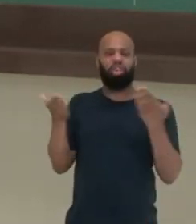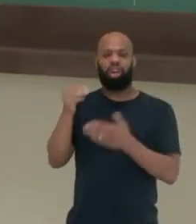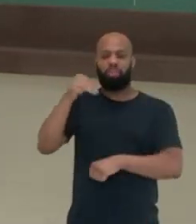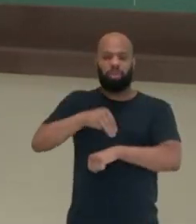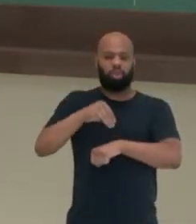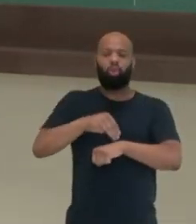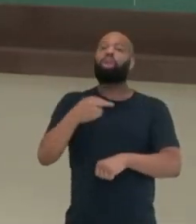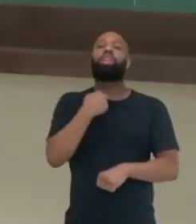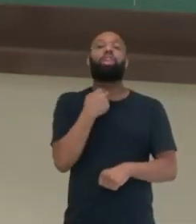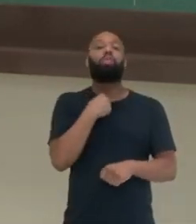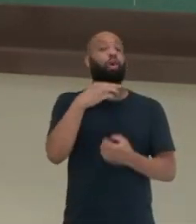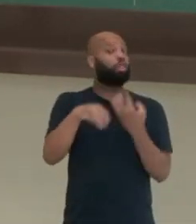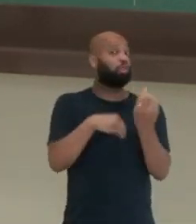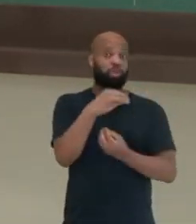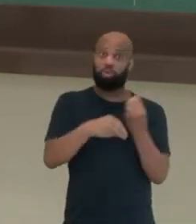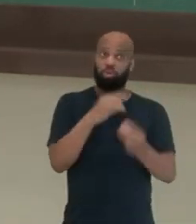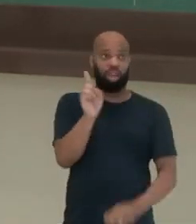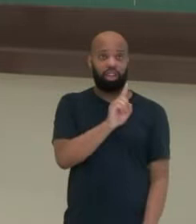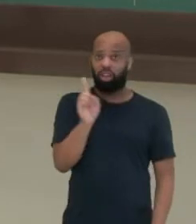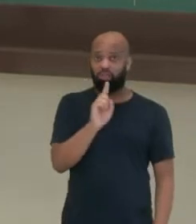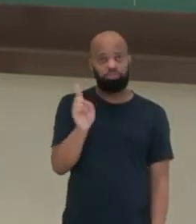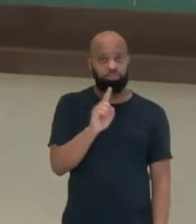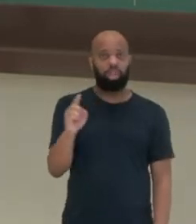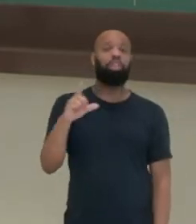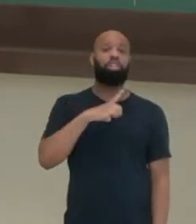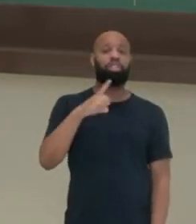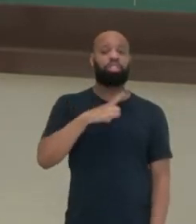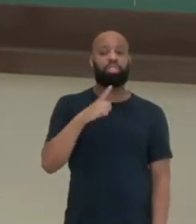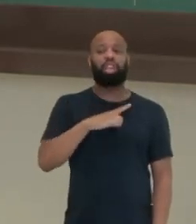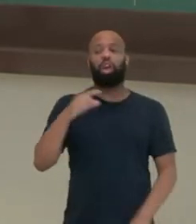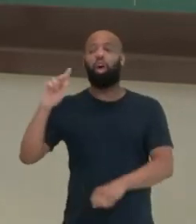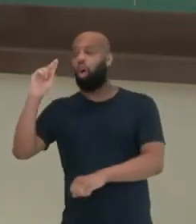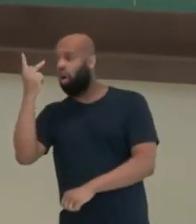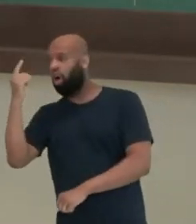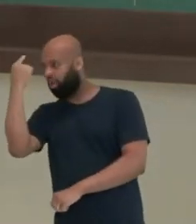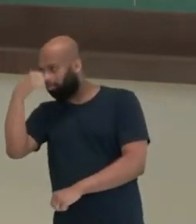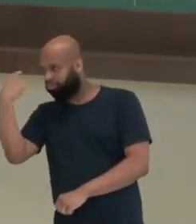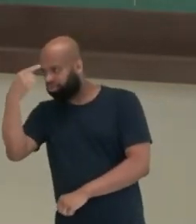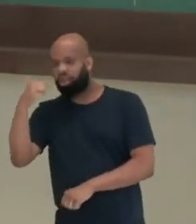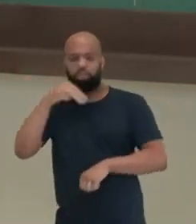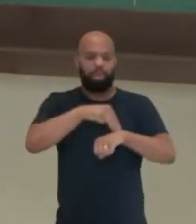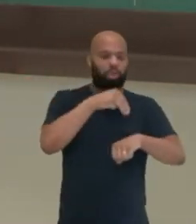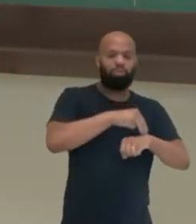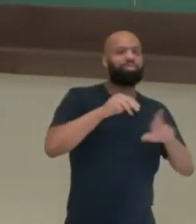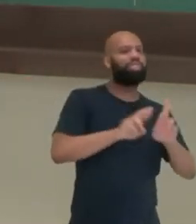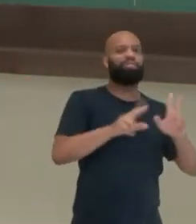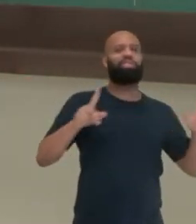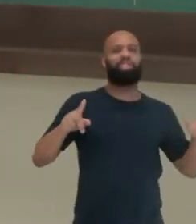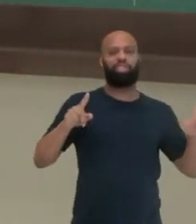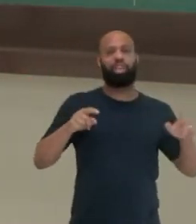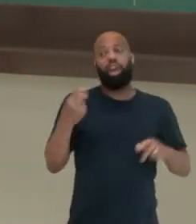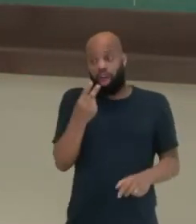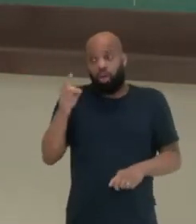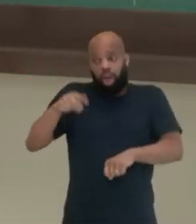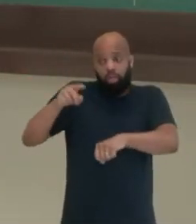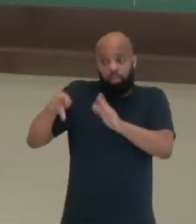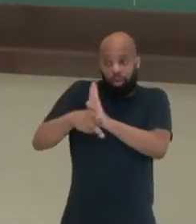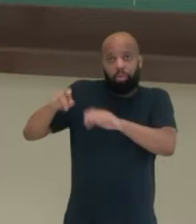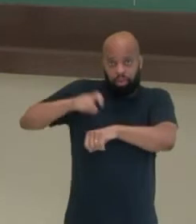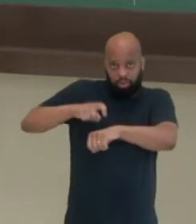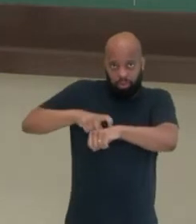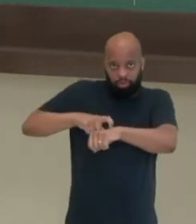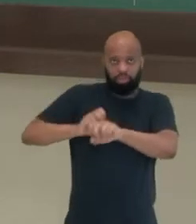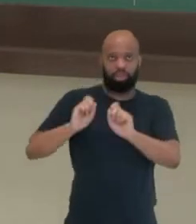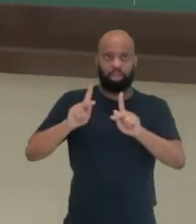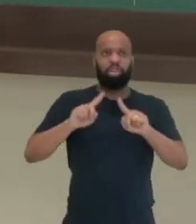posso comparar minuto com hora. Hora é uma coisa, minuto é outra unidade, embora ambas sejam de tempo, tá bom?